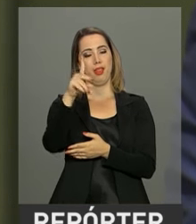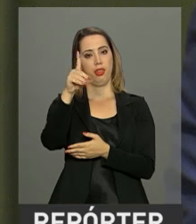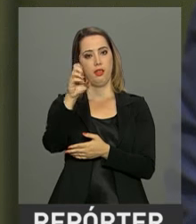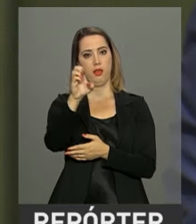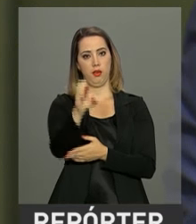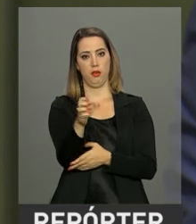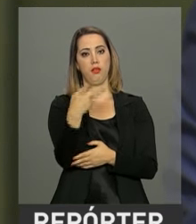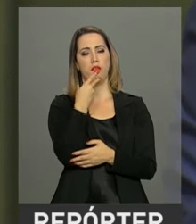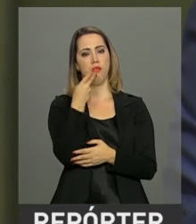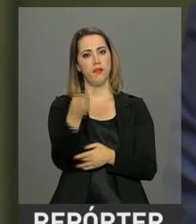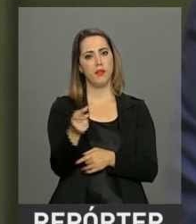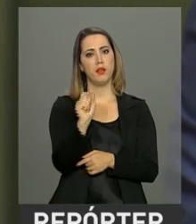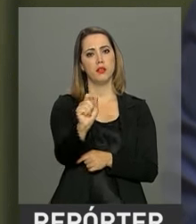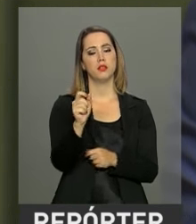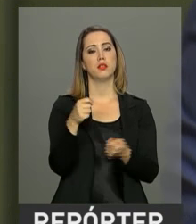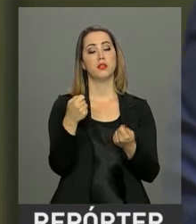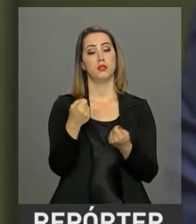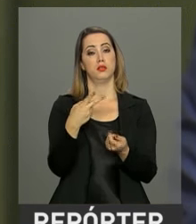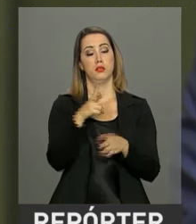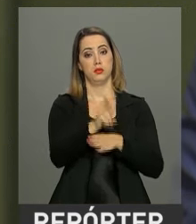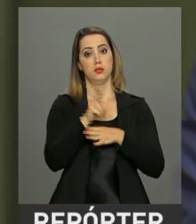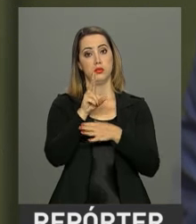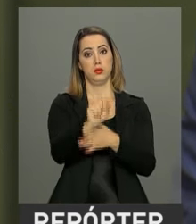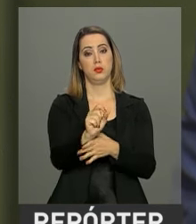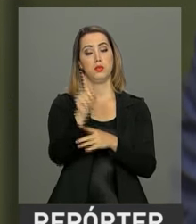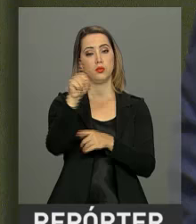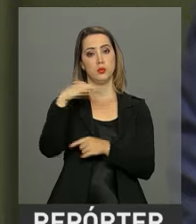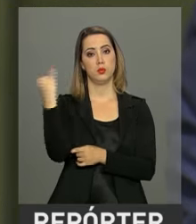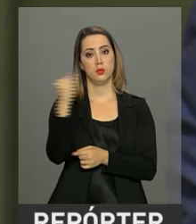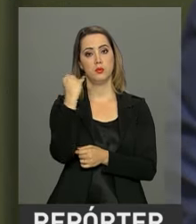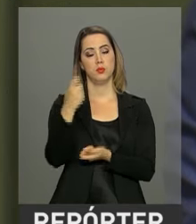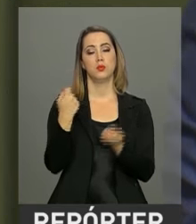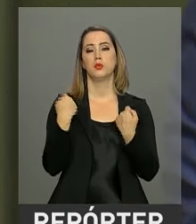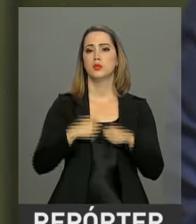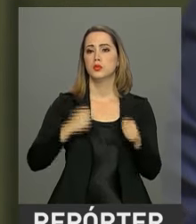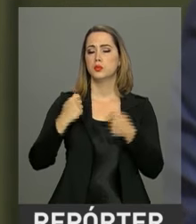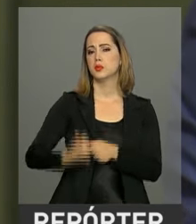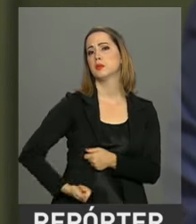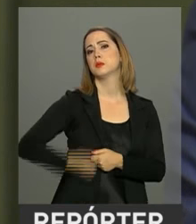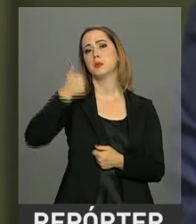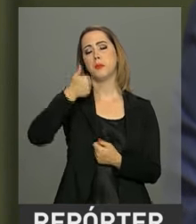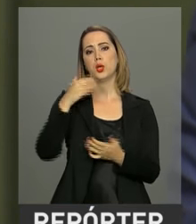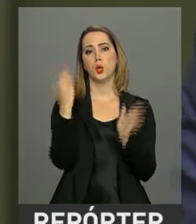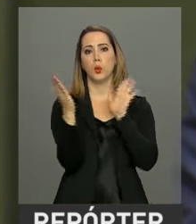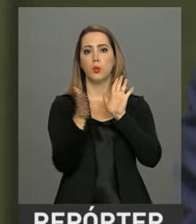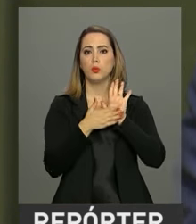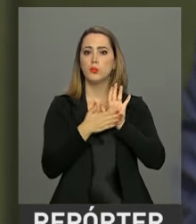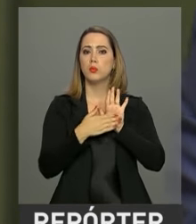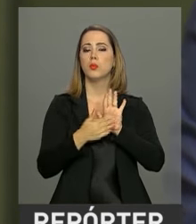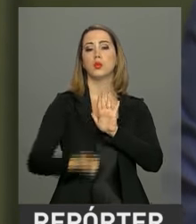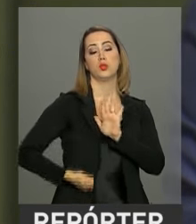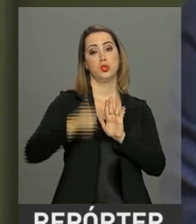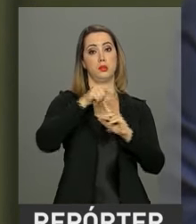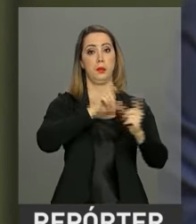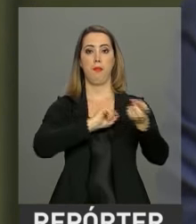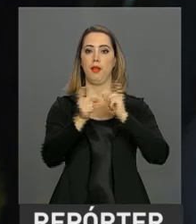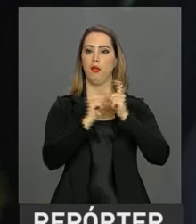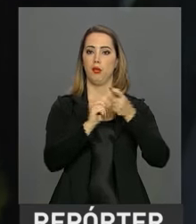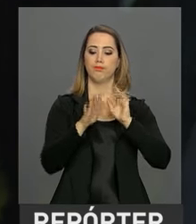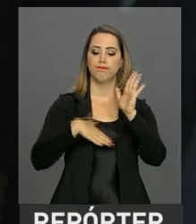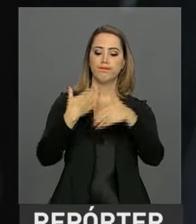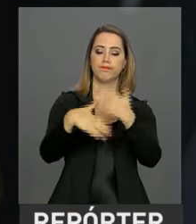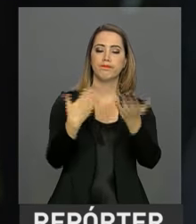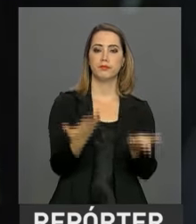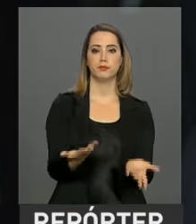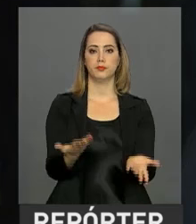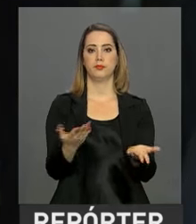que os recursos externos são importantes e diz que é preciso melhores projetos e mais gestão para avançar.